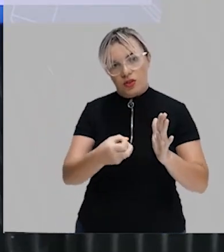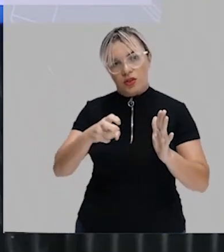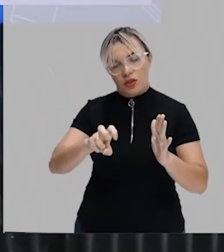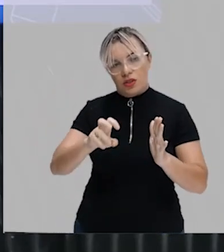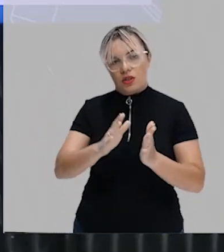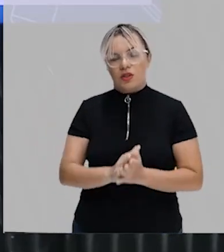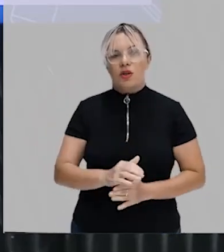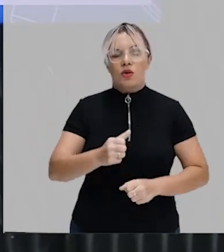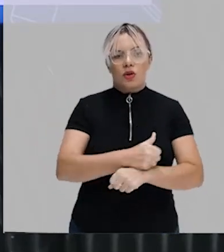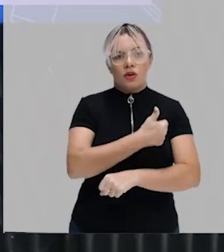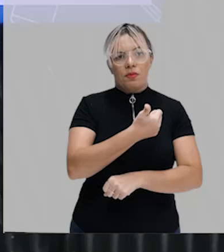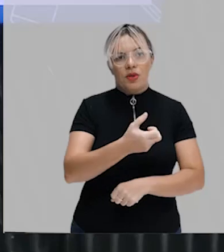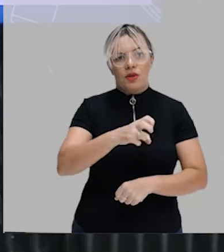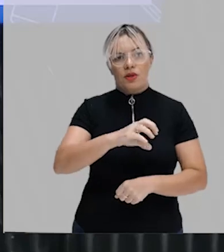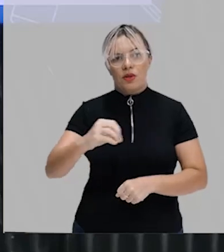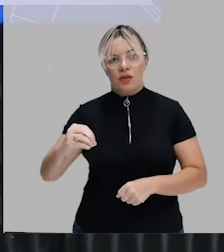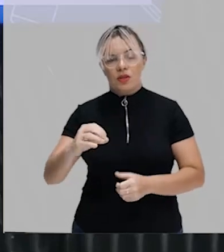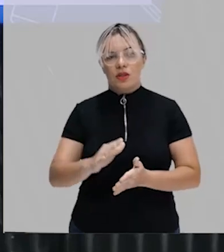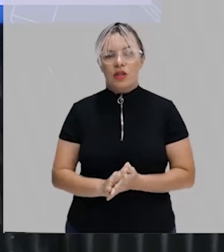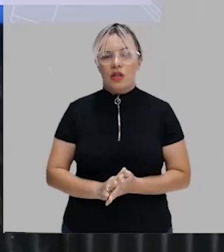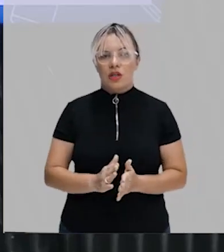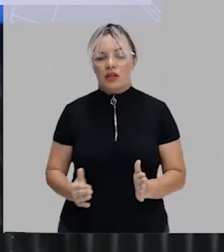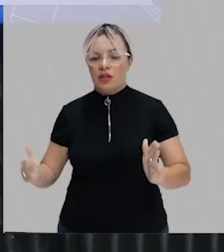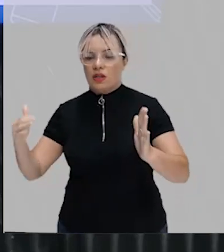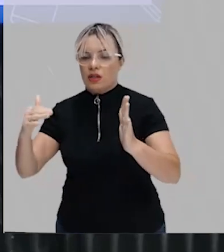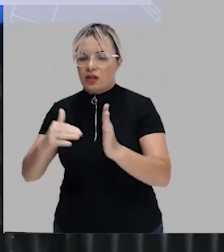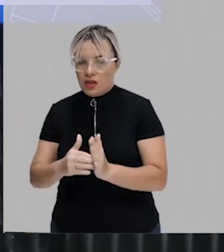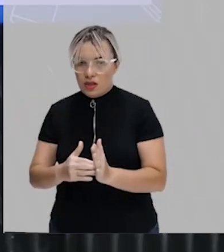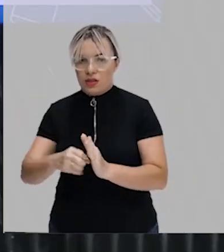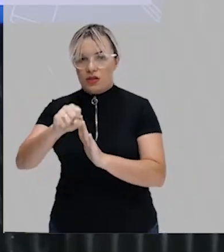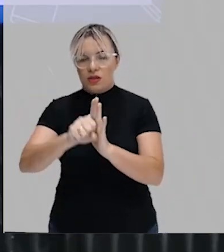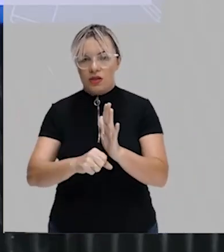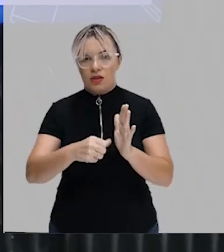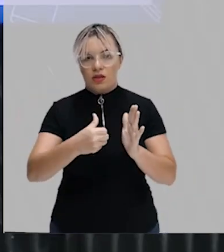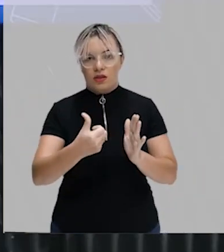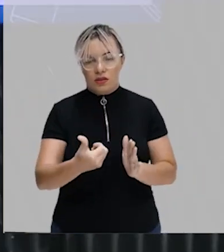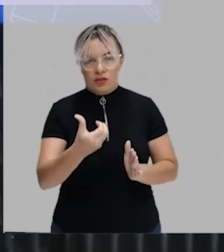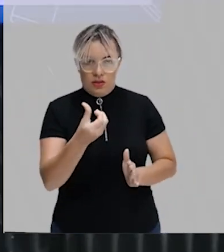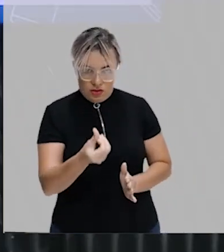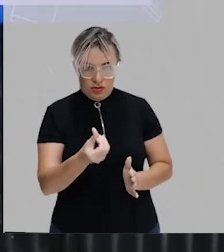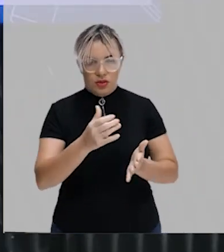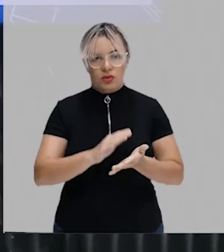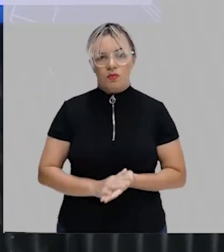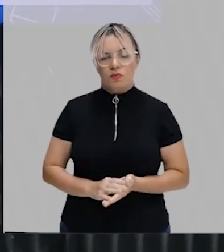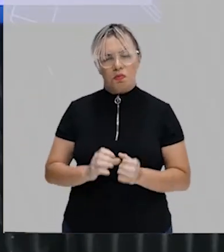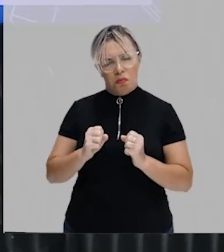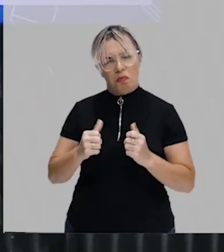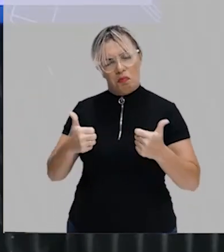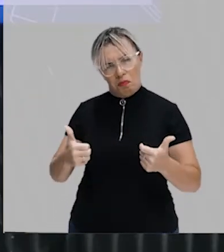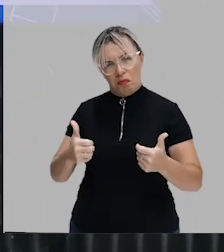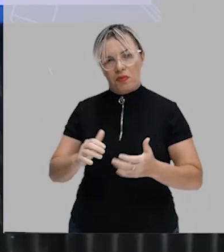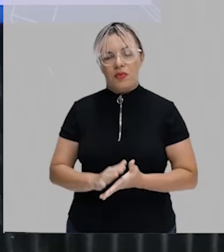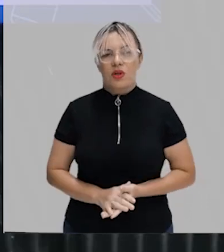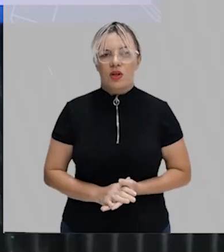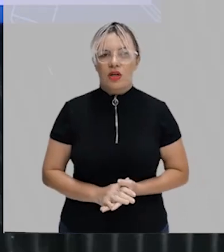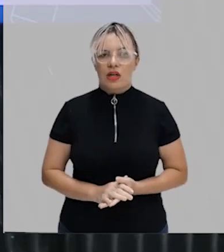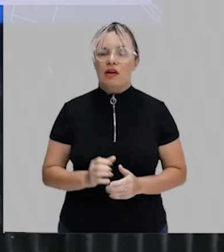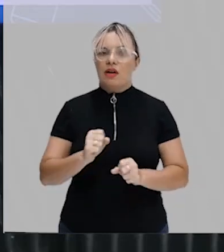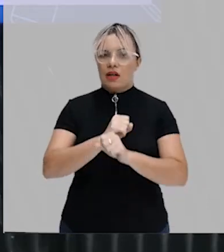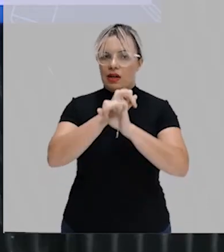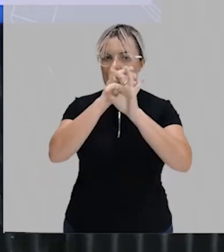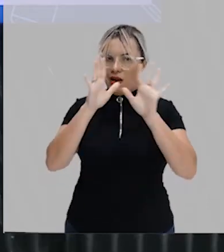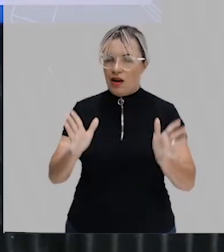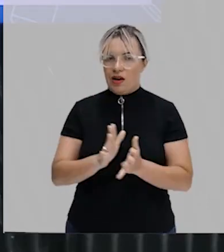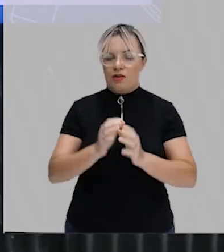1500, no último ano aí do século XV, e aqui o século XVI. Tudo bem? Lógico que a colonização no